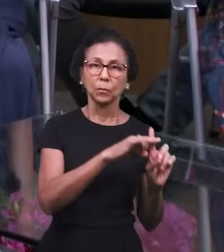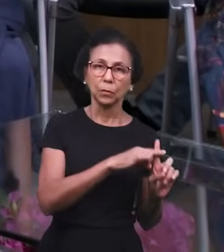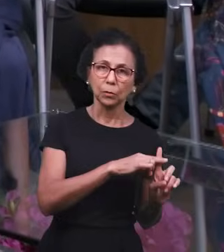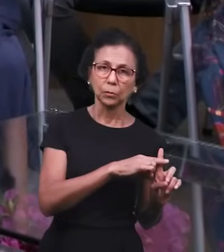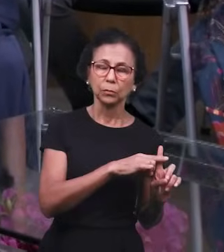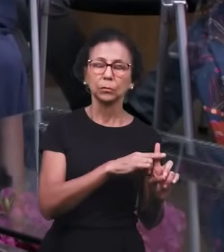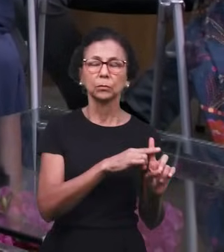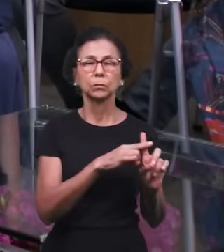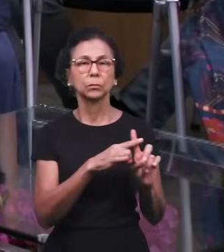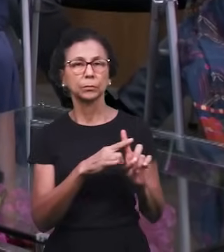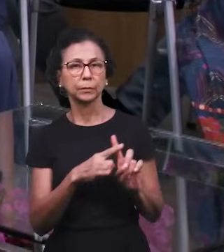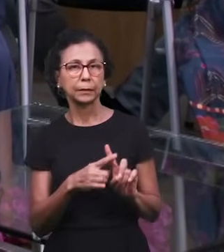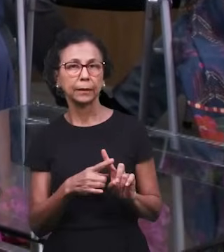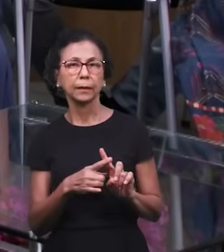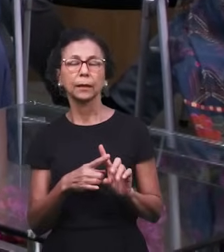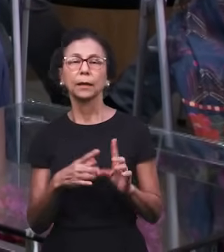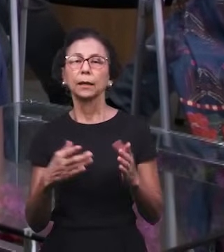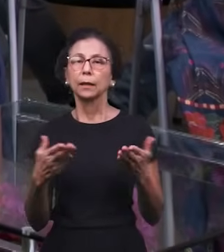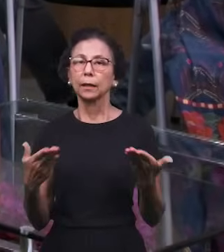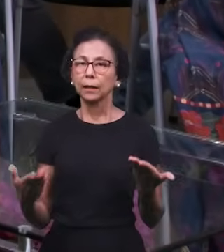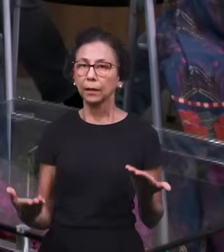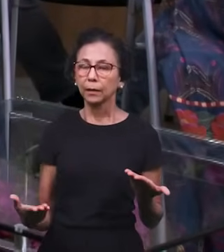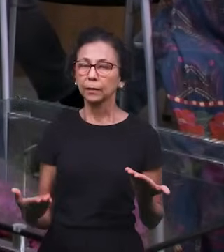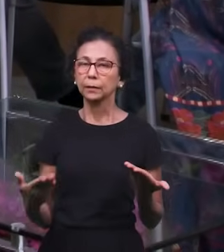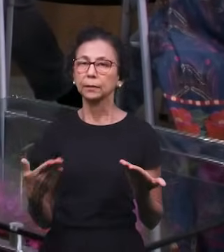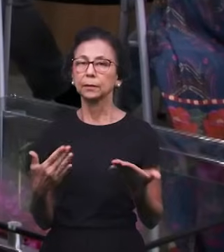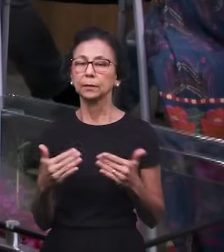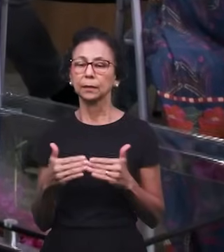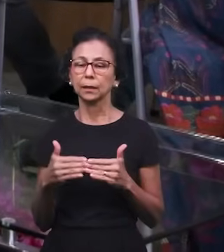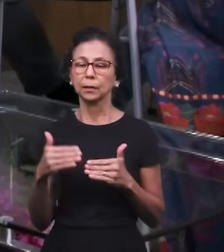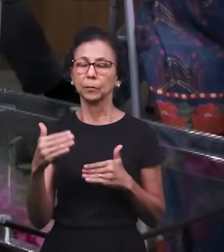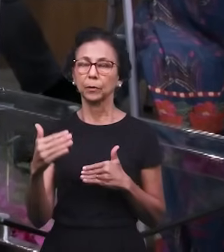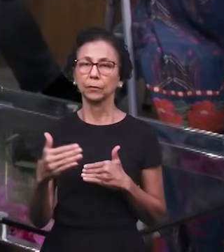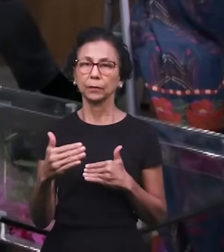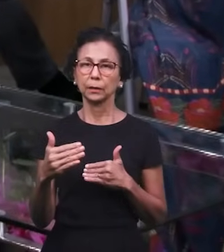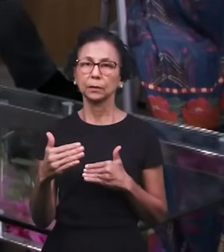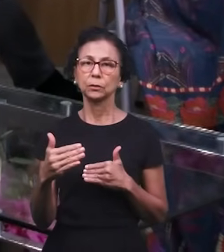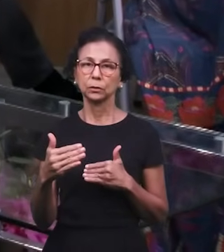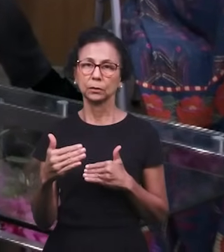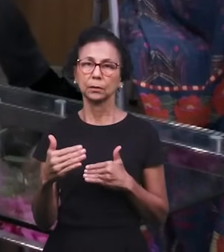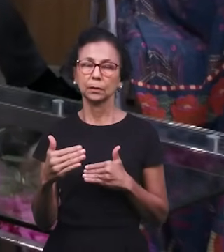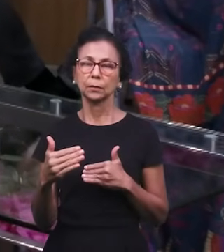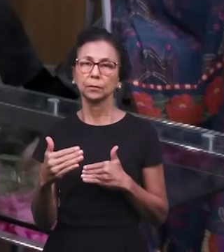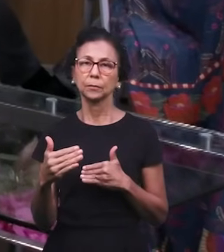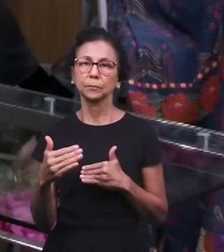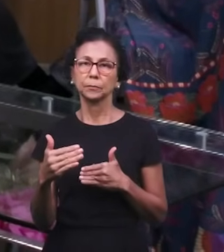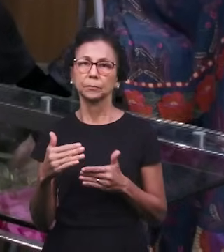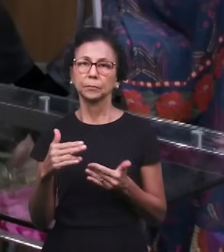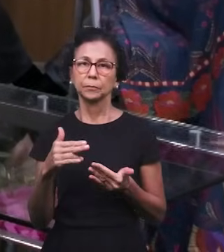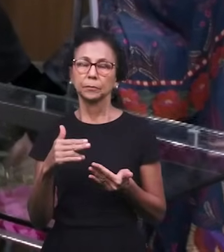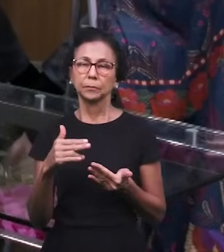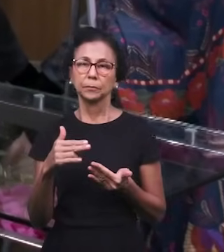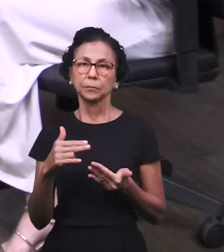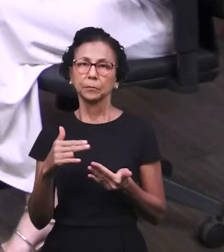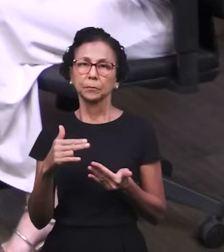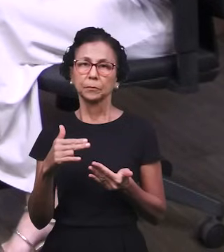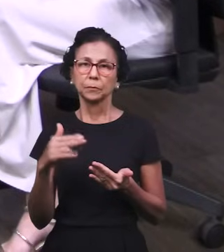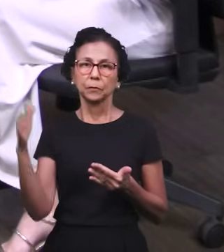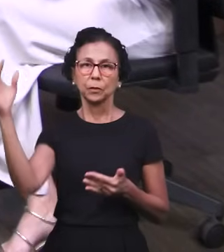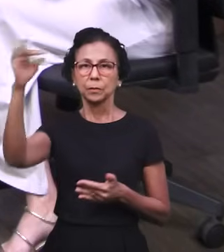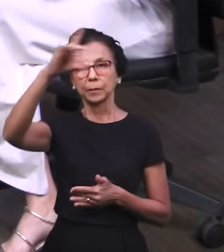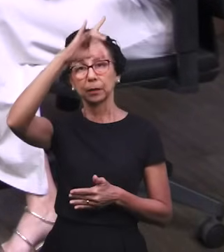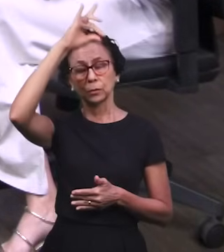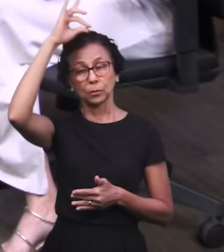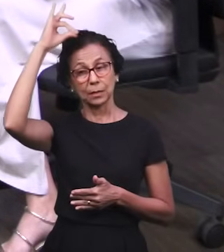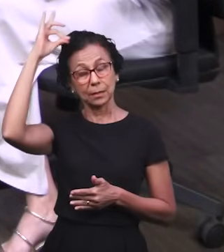para a volta de Jesus, né? E se a mensagem do Velho Testamento toda apontava para Jesus, no sentido da sua vinda,